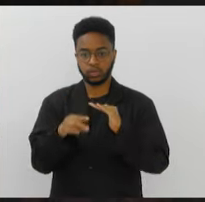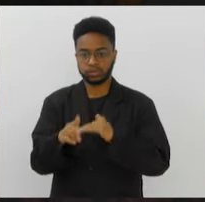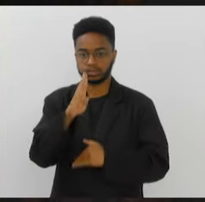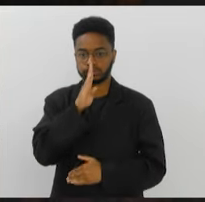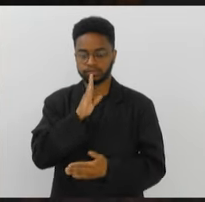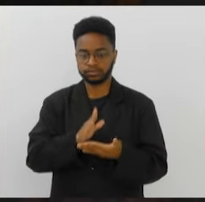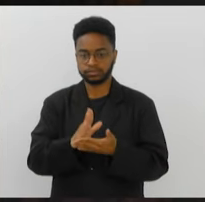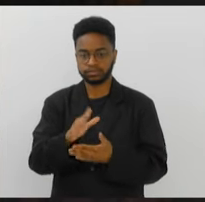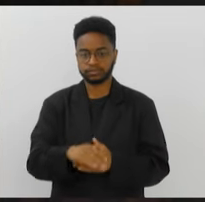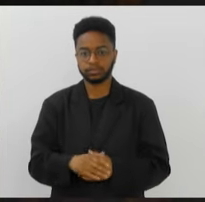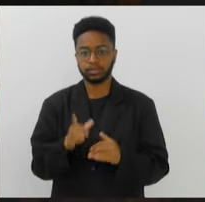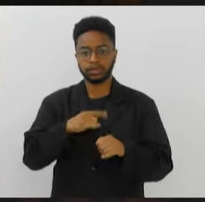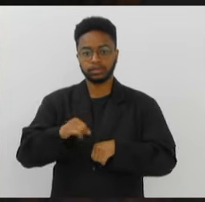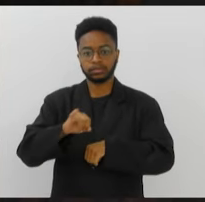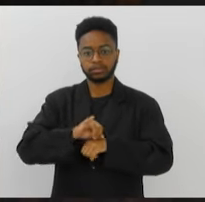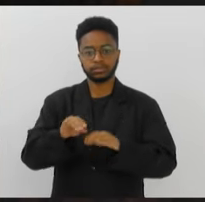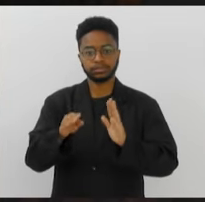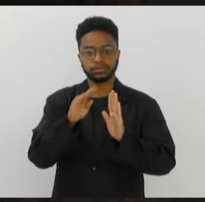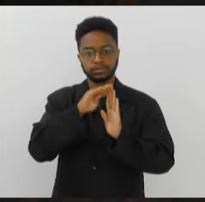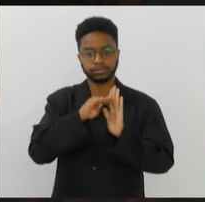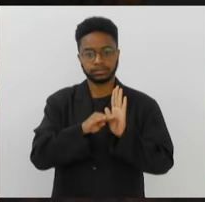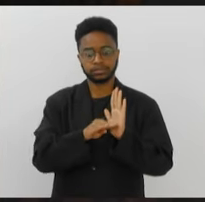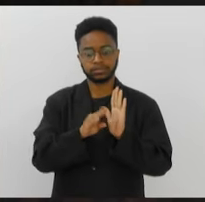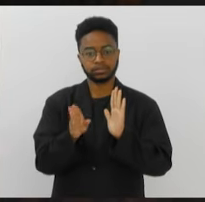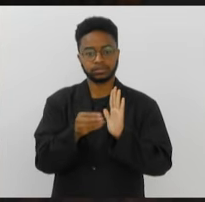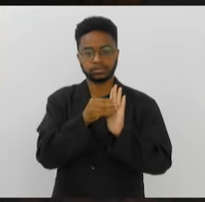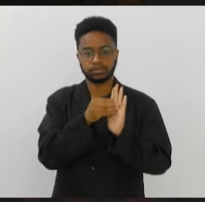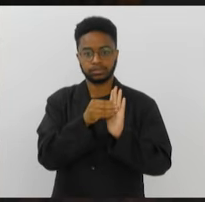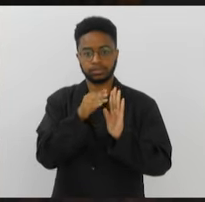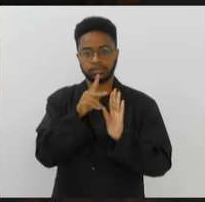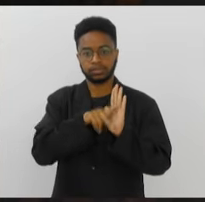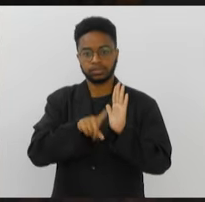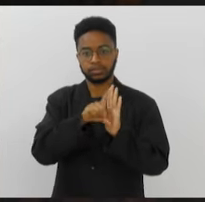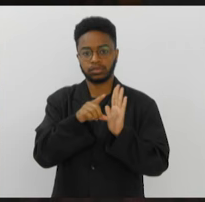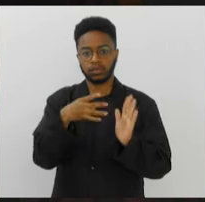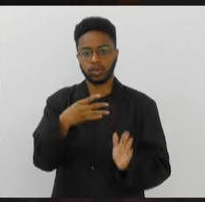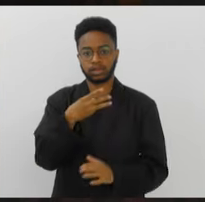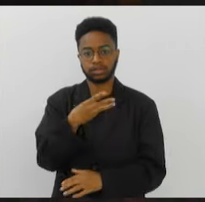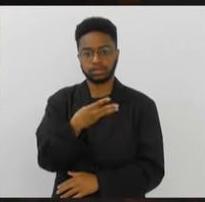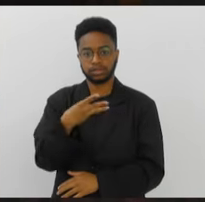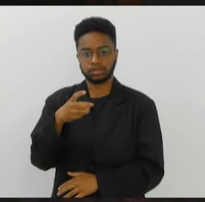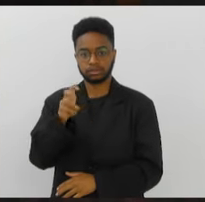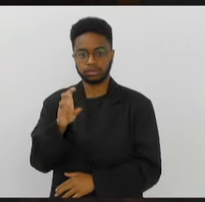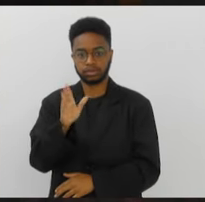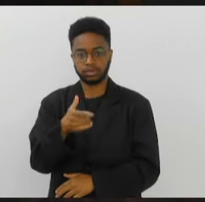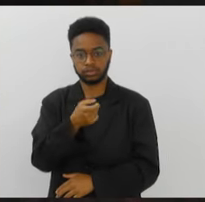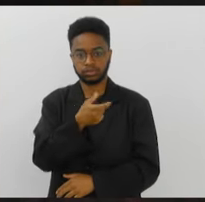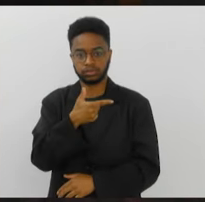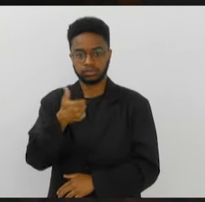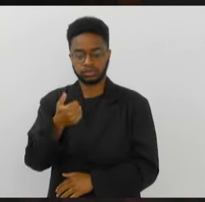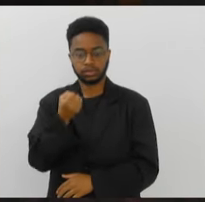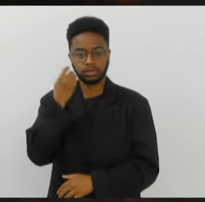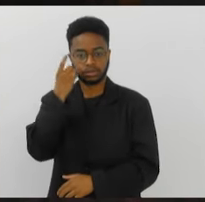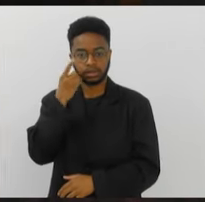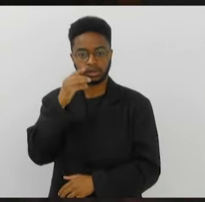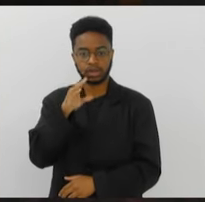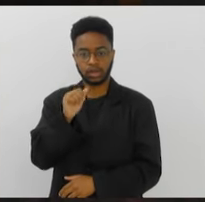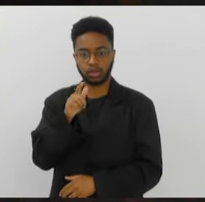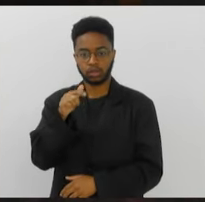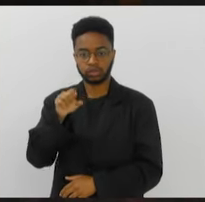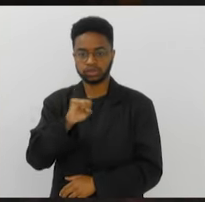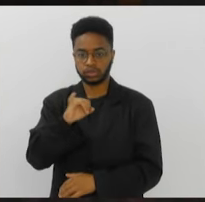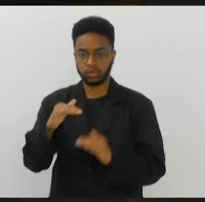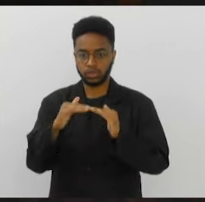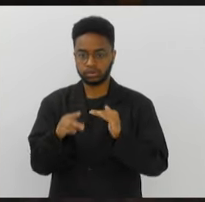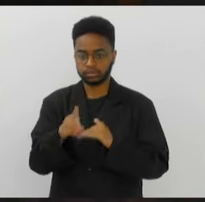como estão aprovados. Há sobre a mesa inclusão na ordem do dia do projeto 4335 de 21 do deputado Carlos Macedo. Os senhores que aprovam permanecem